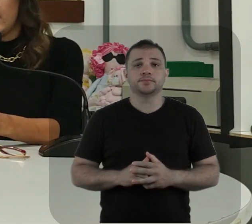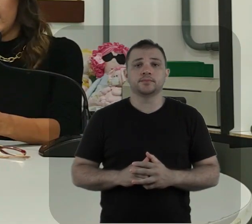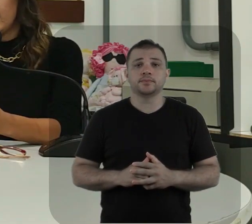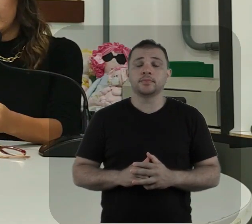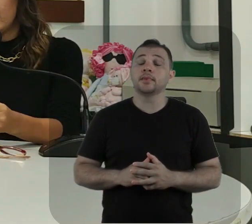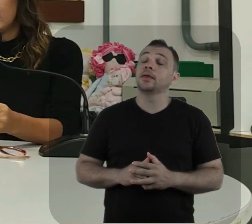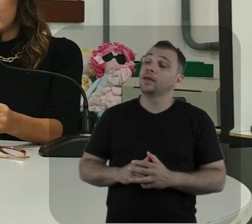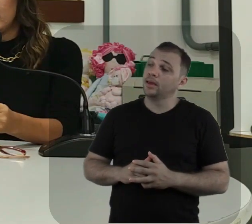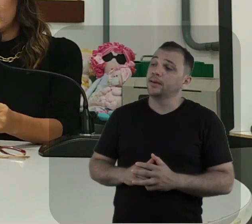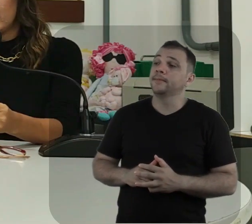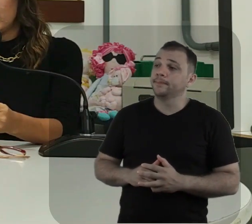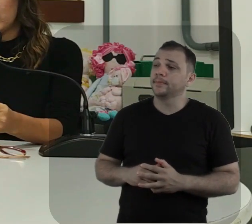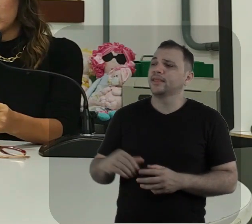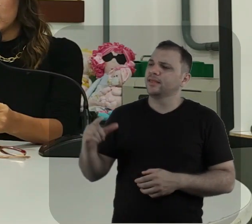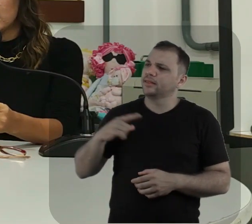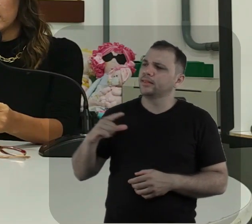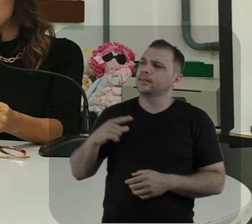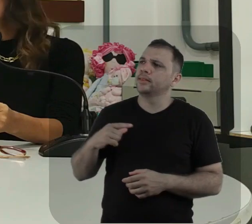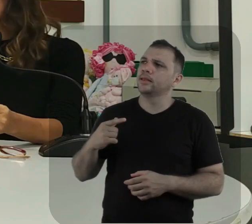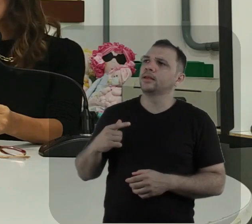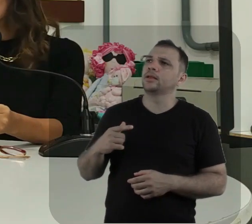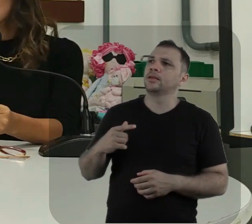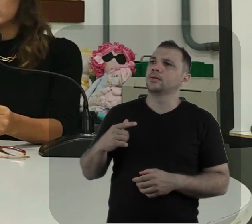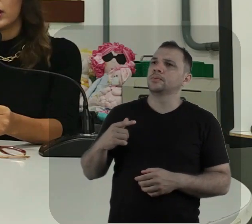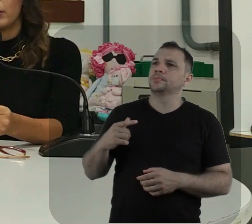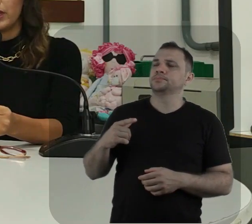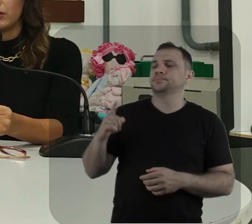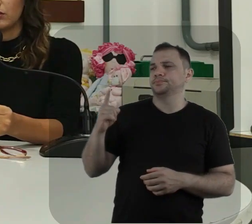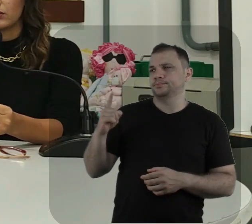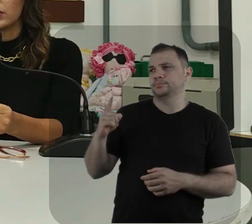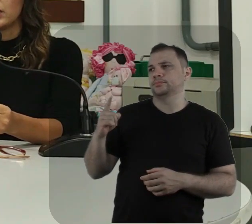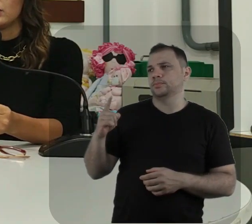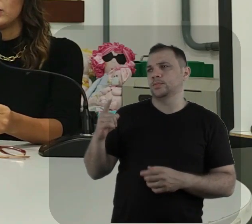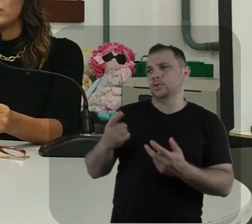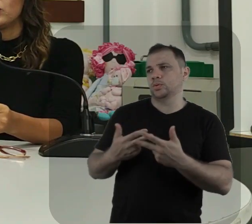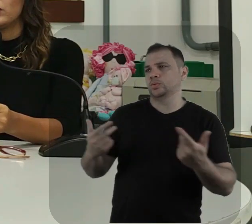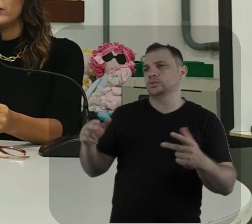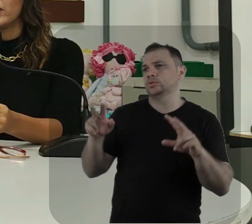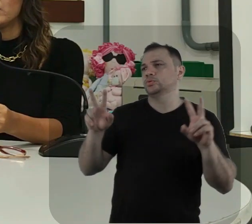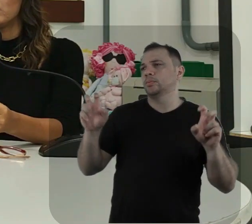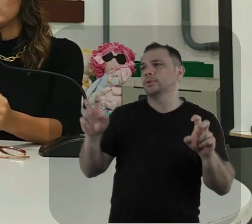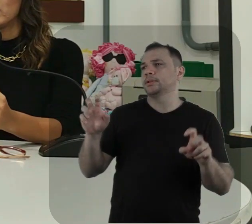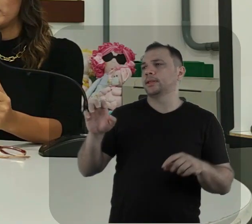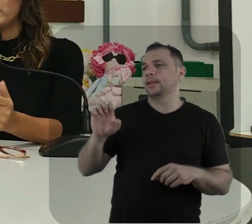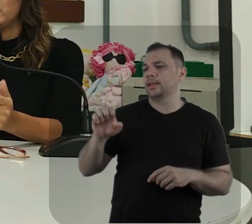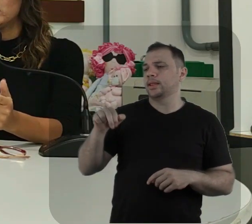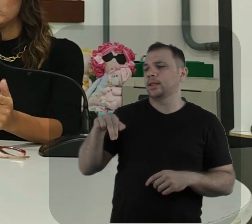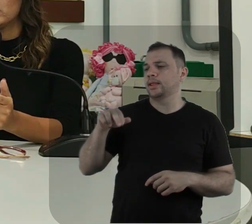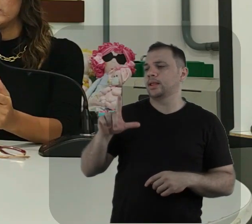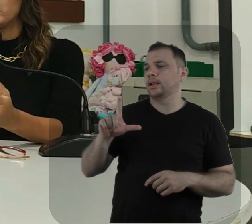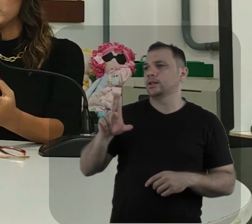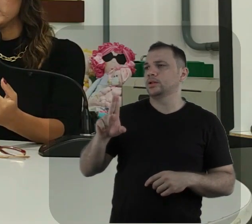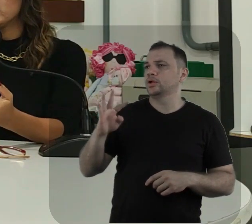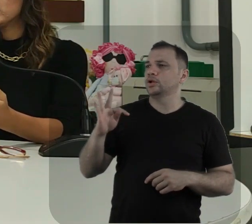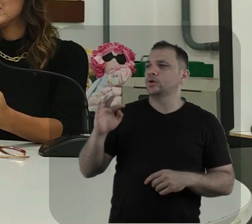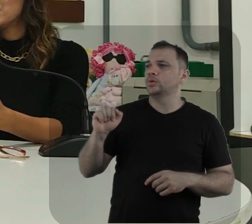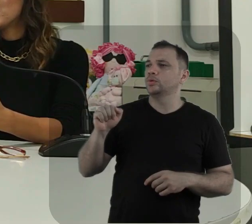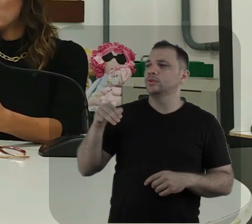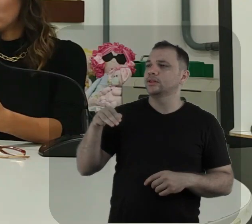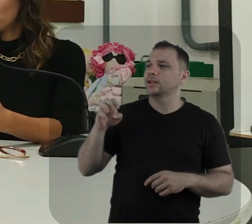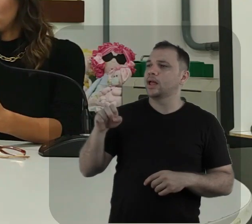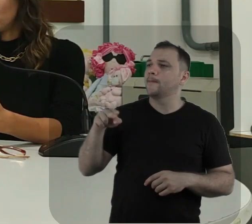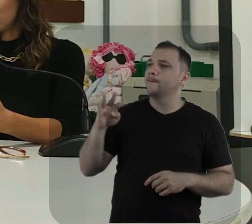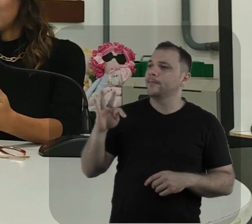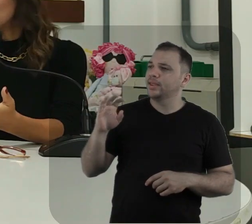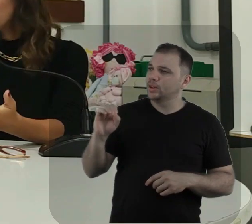enfim, né, pode aí ter... Tem uma coisa, né, que é o processo de enlutamento. Quando a gente fala de enlutamento, vem muita questão